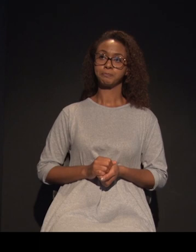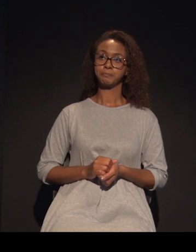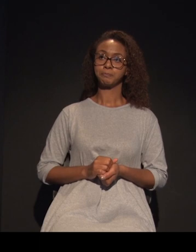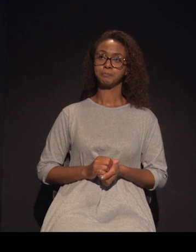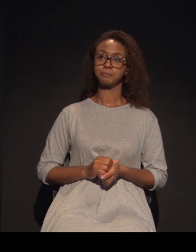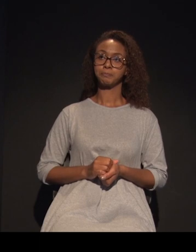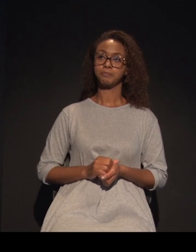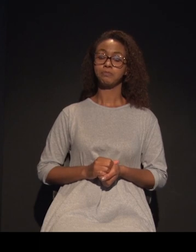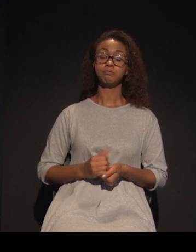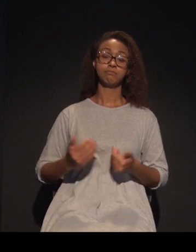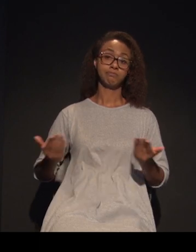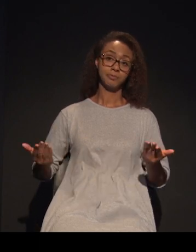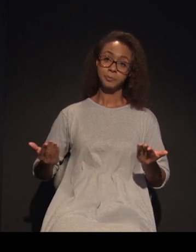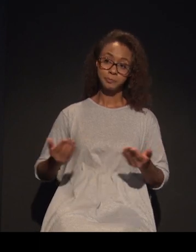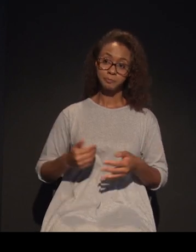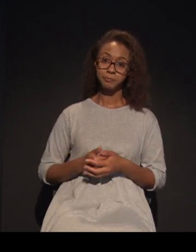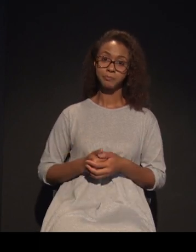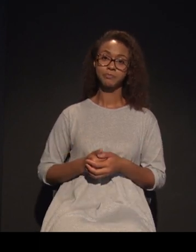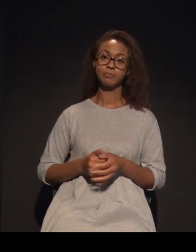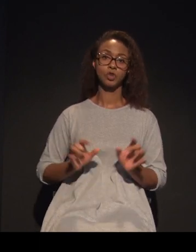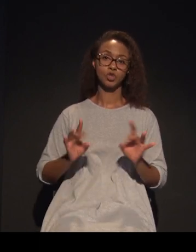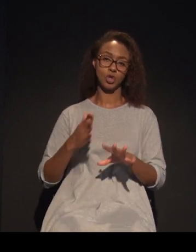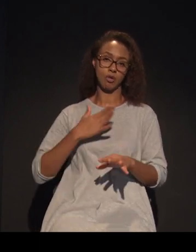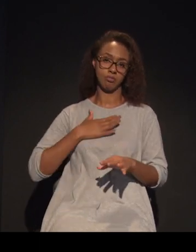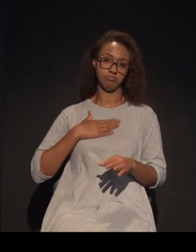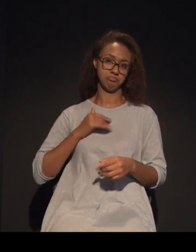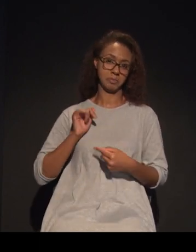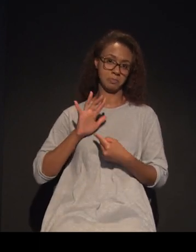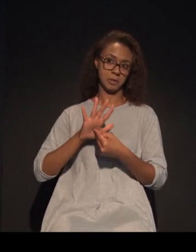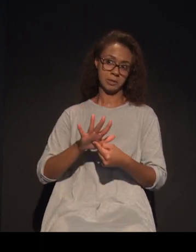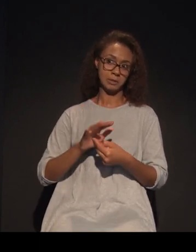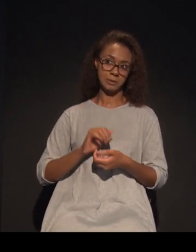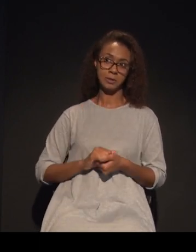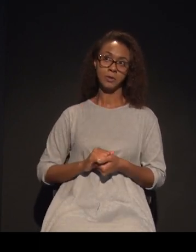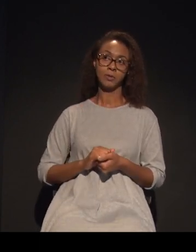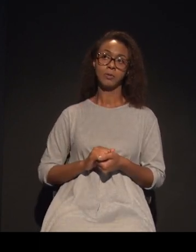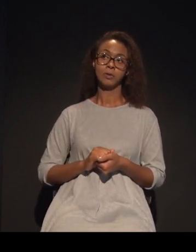e é isso né apresentação é essa